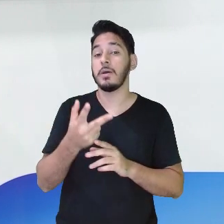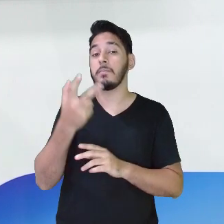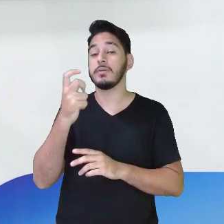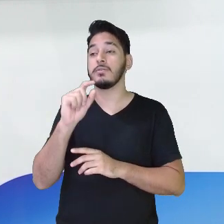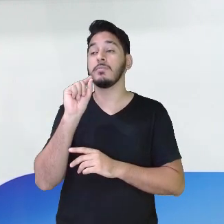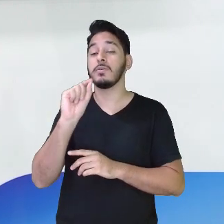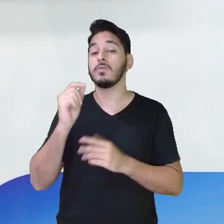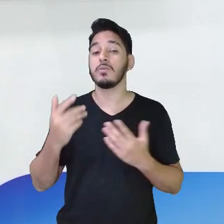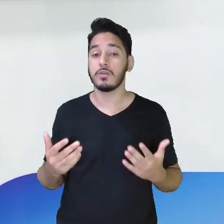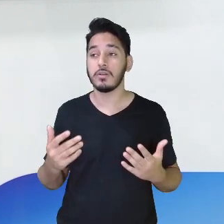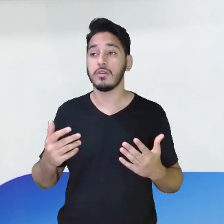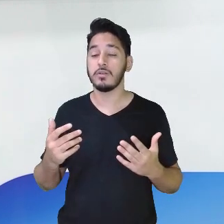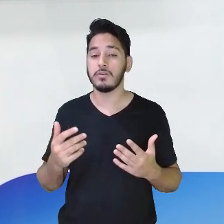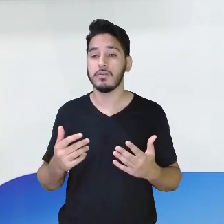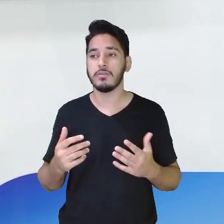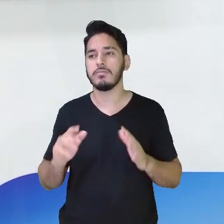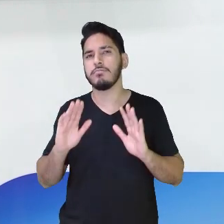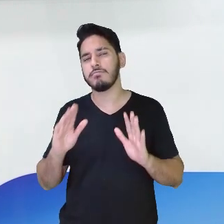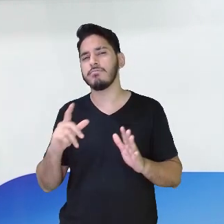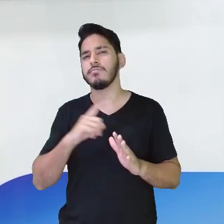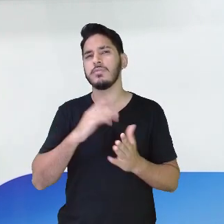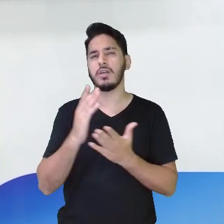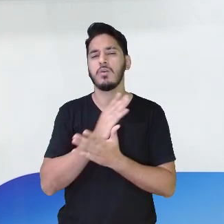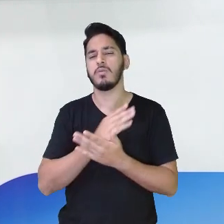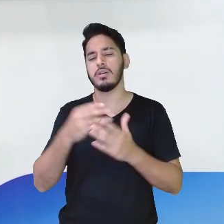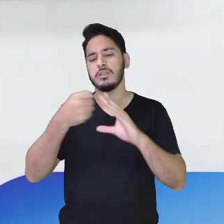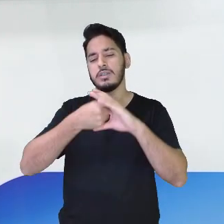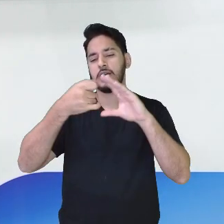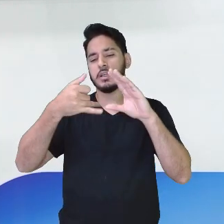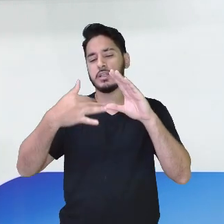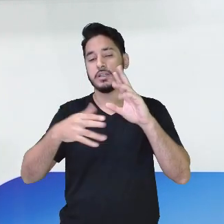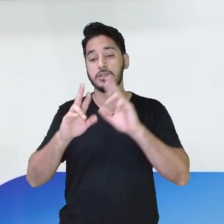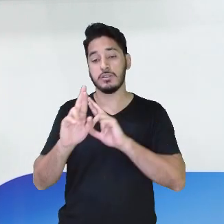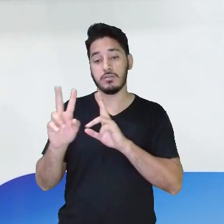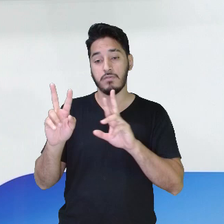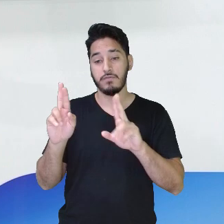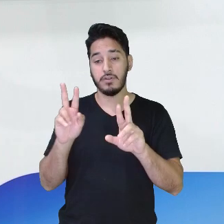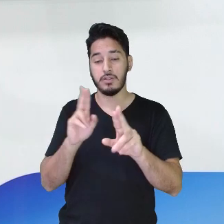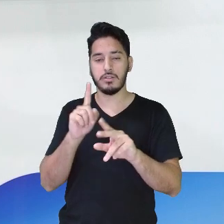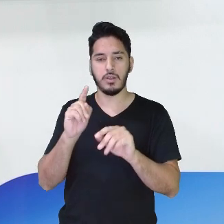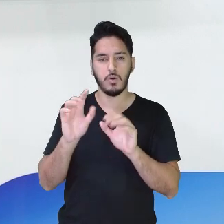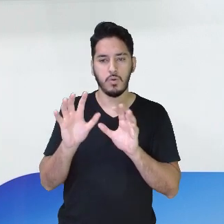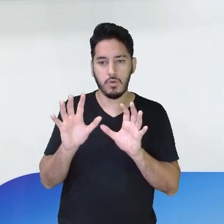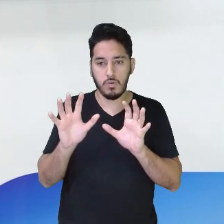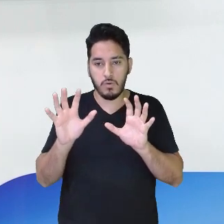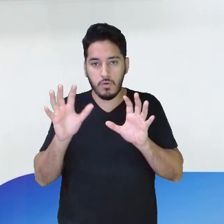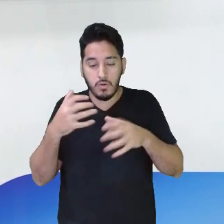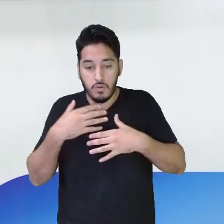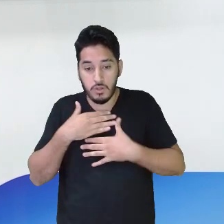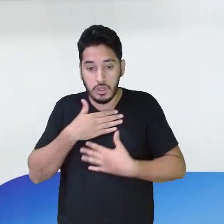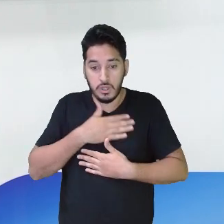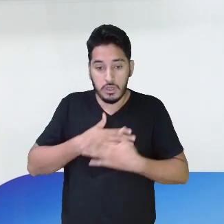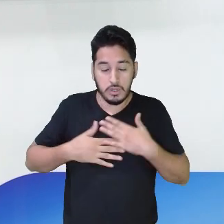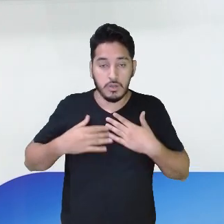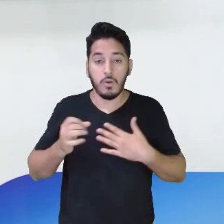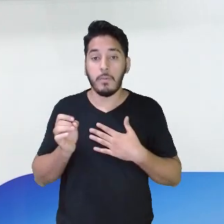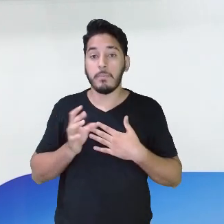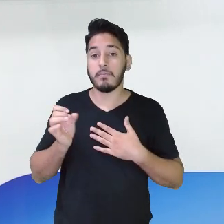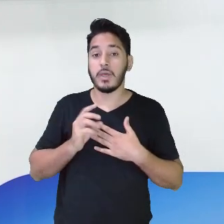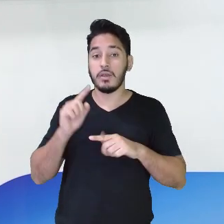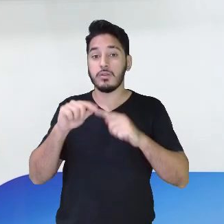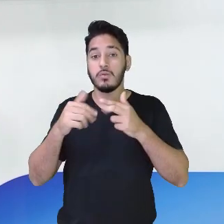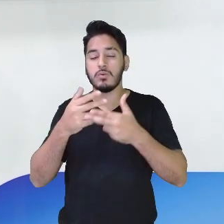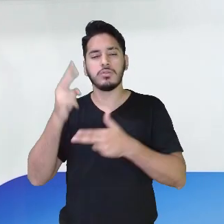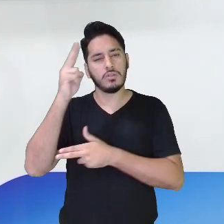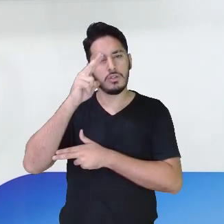perceberam que, apesar de ter características diferentes, que é o suspense, talvez o medo, elementos